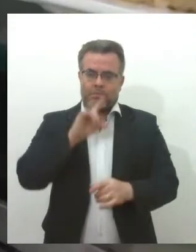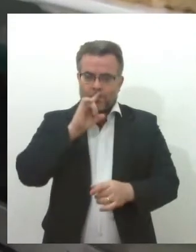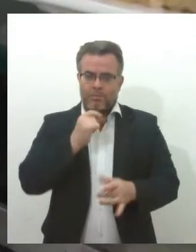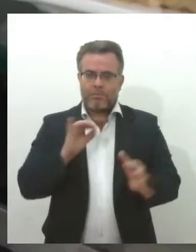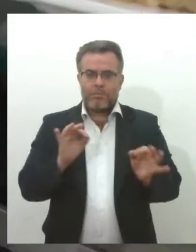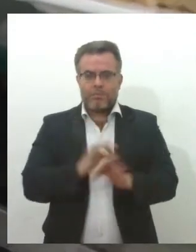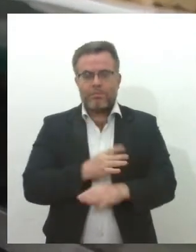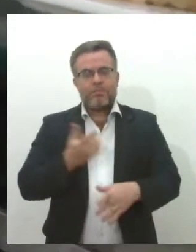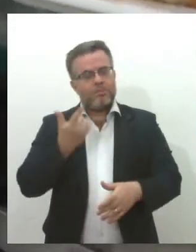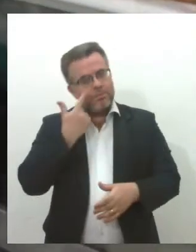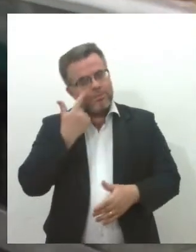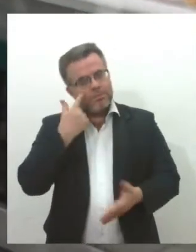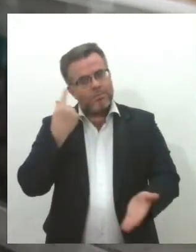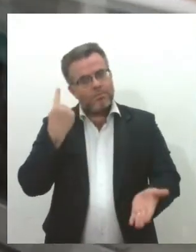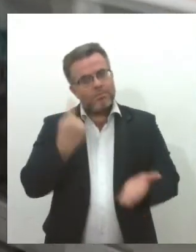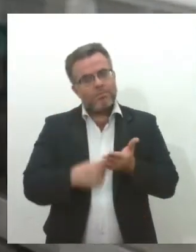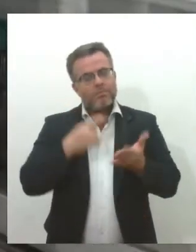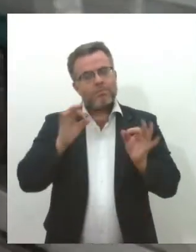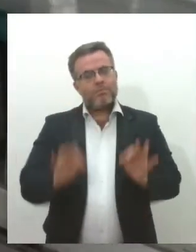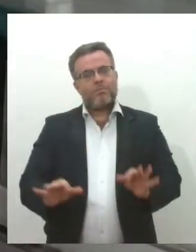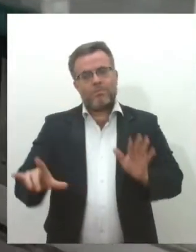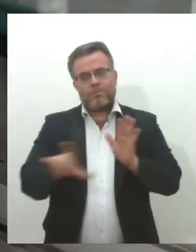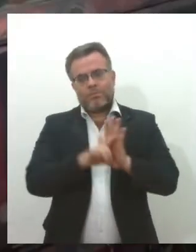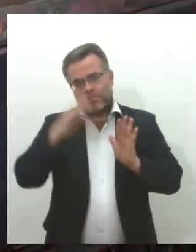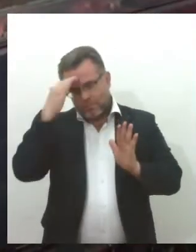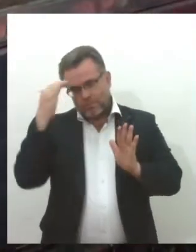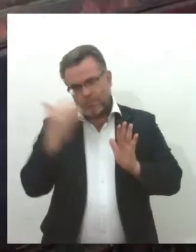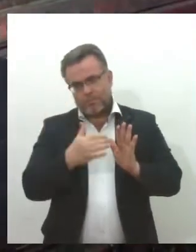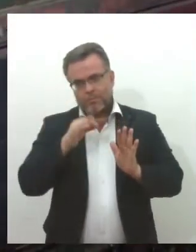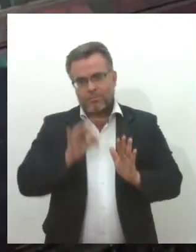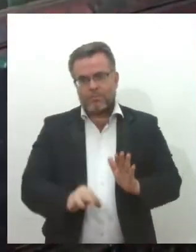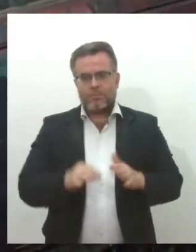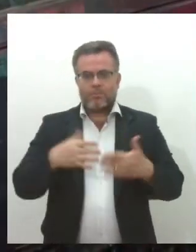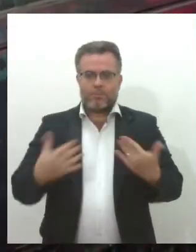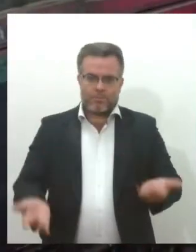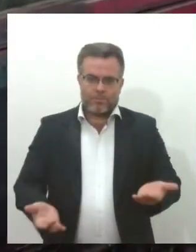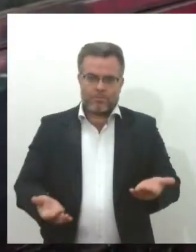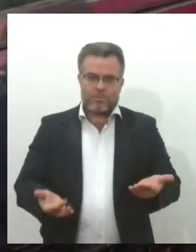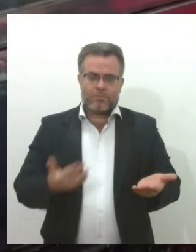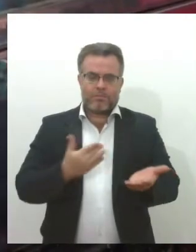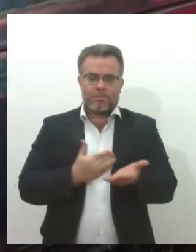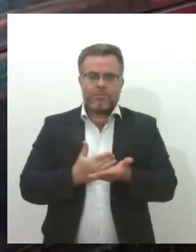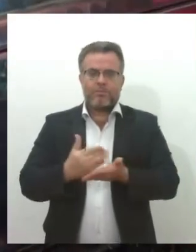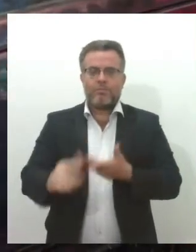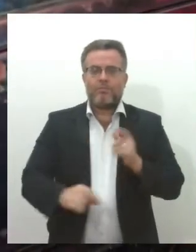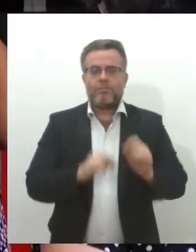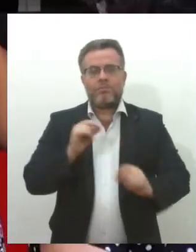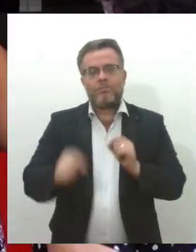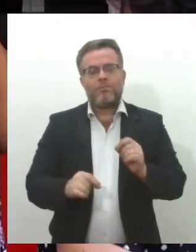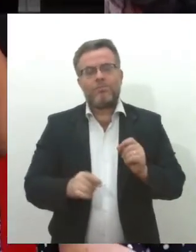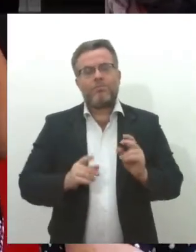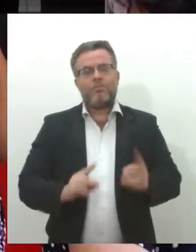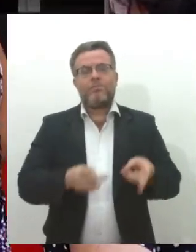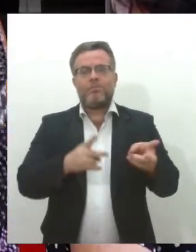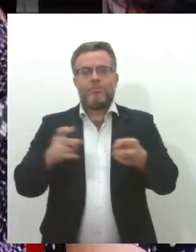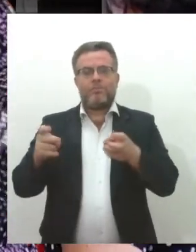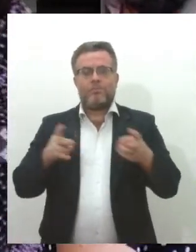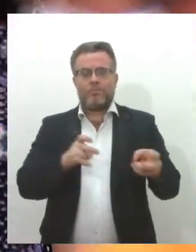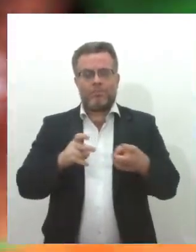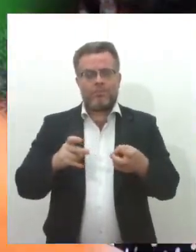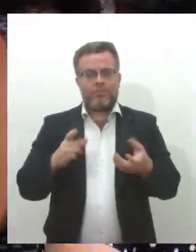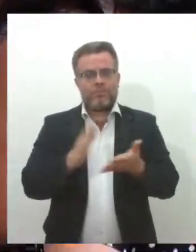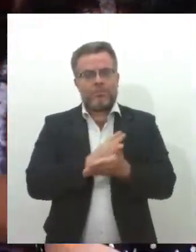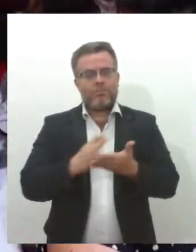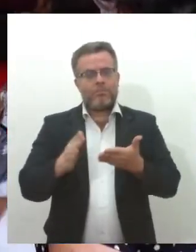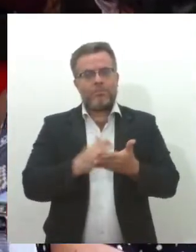para verificar se a lei está sendo cumprida ao iniciar Nossa busca percebemos que muitas